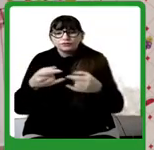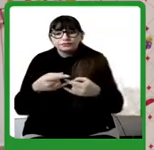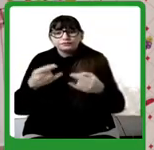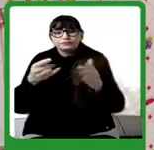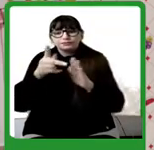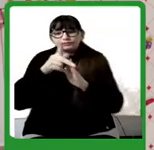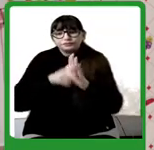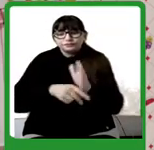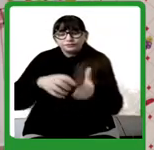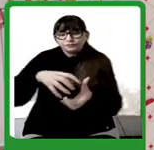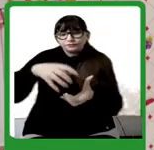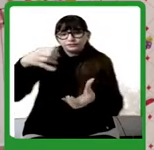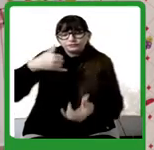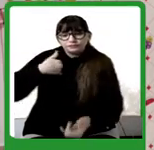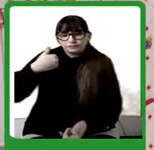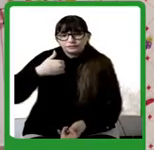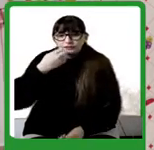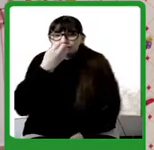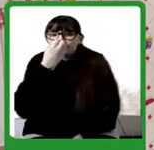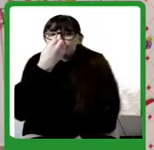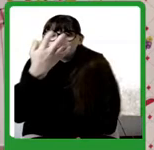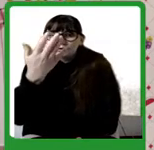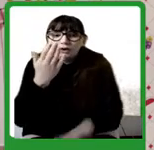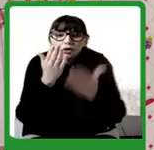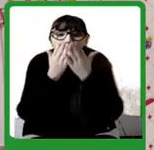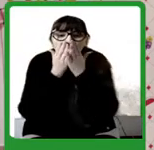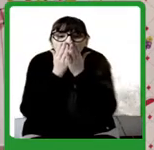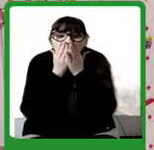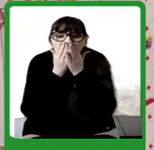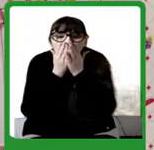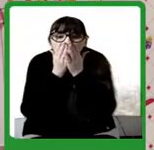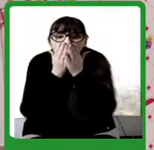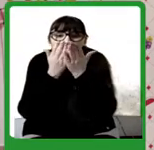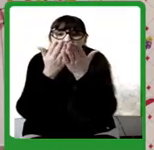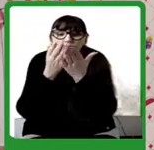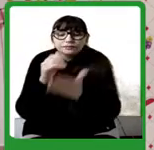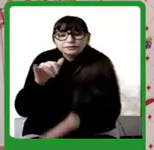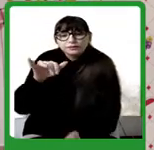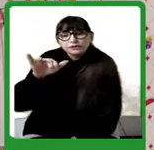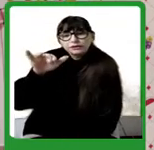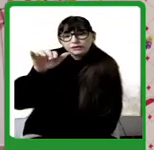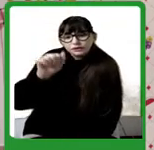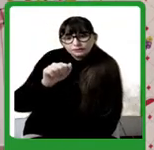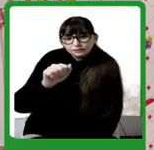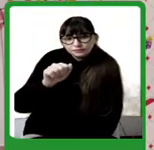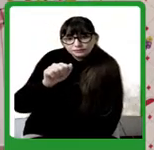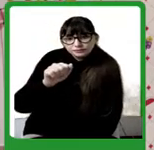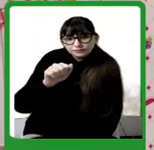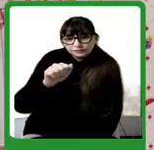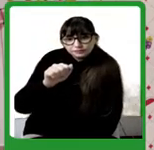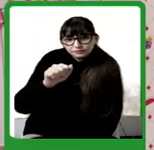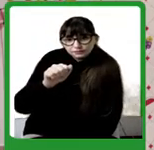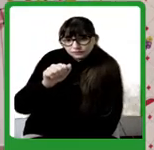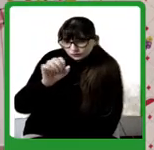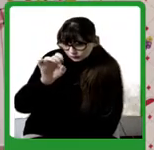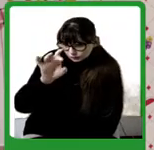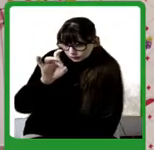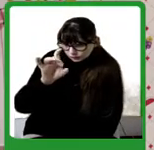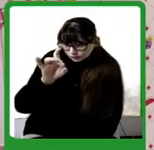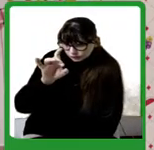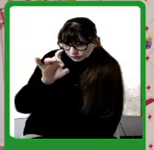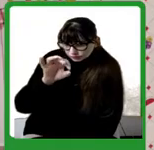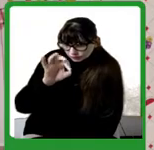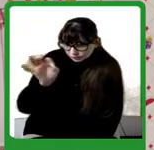Longevidade. Tá bom, minha gente? Um beijo da Dona Maria. É isso ali? Mais alguma coisa que eu tenho que falar?